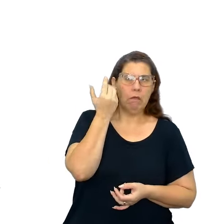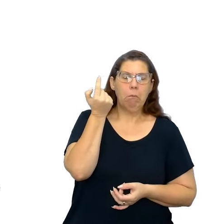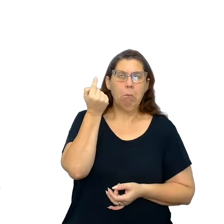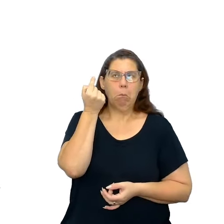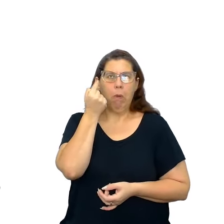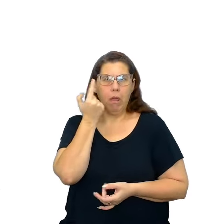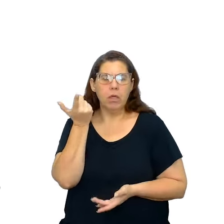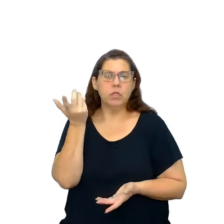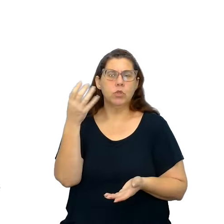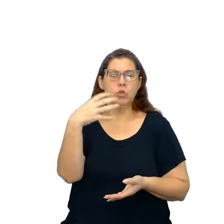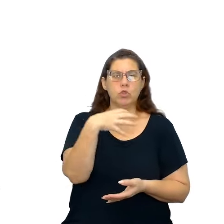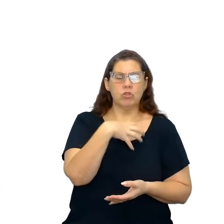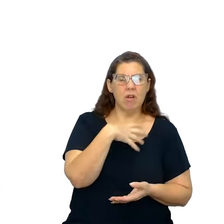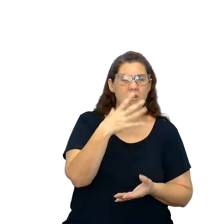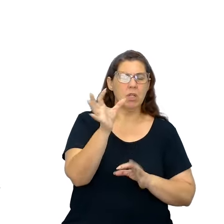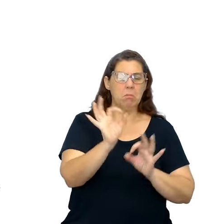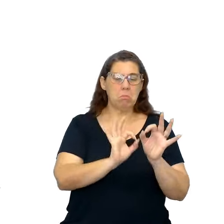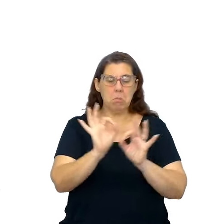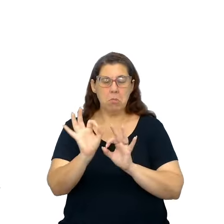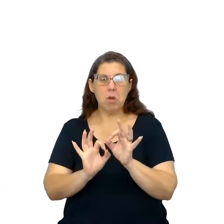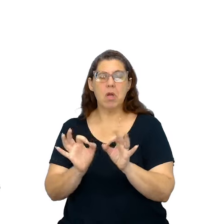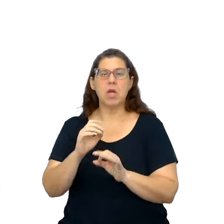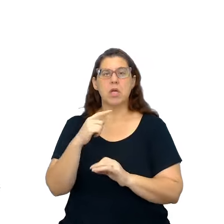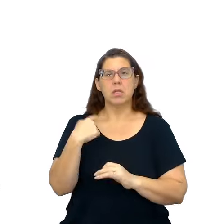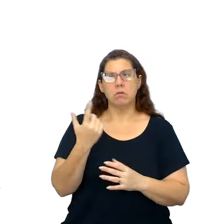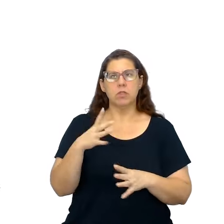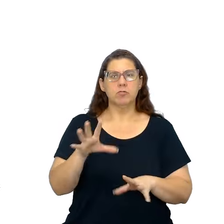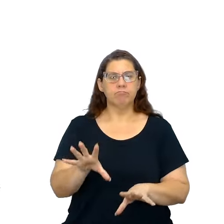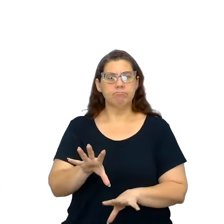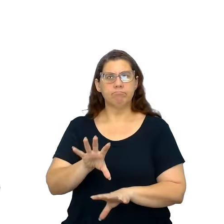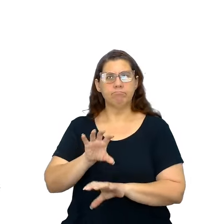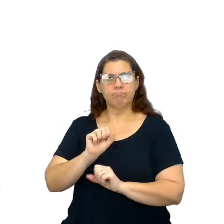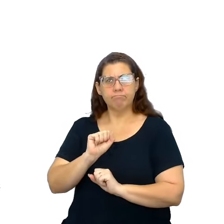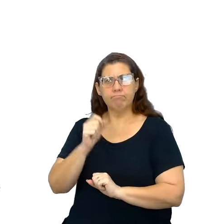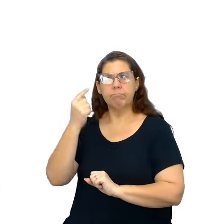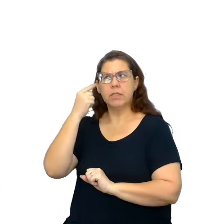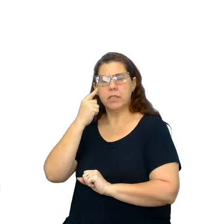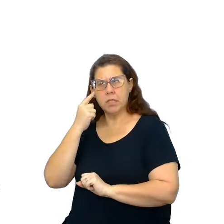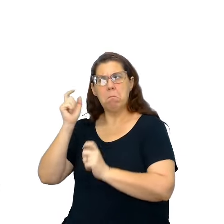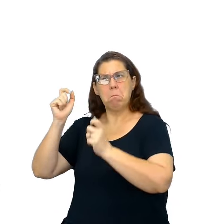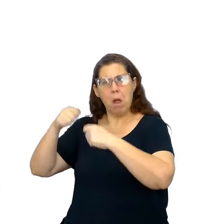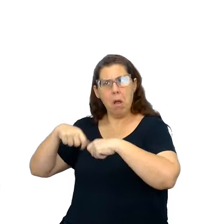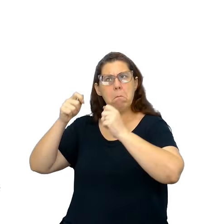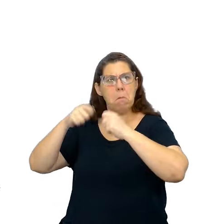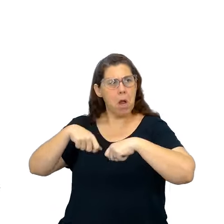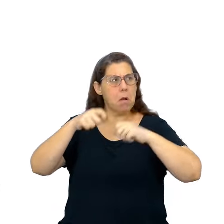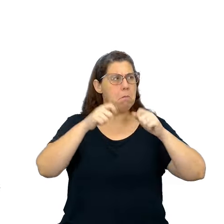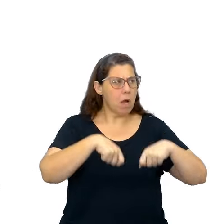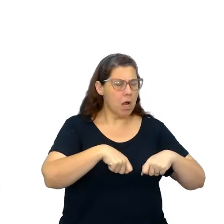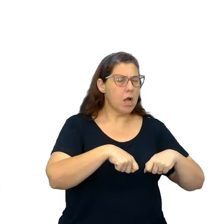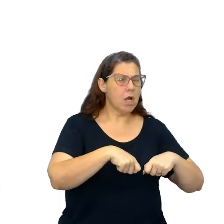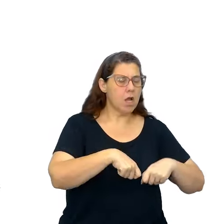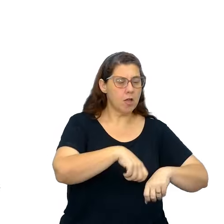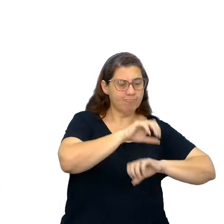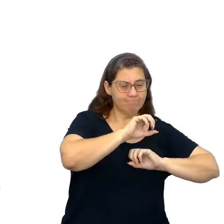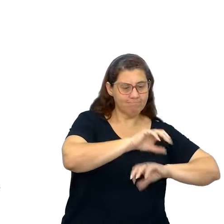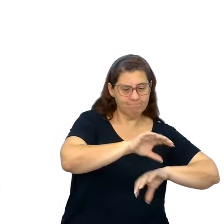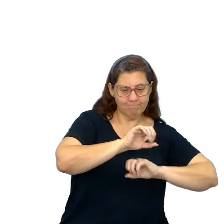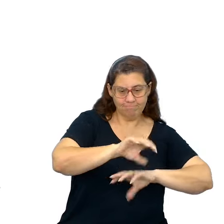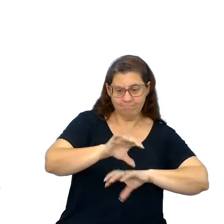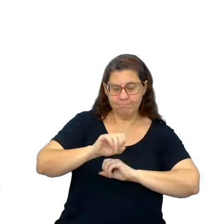pensando em formas, né, eu acredito, Valdir, que a gente vai inspirando possibilidades de trabalhar com os nossos estudantes. Então,